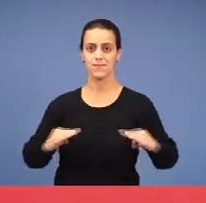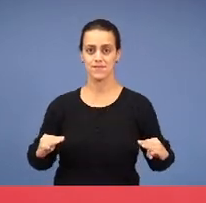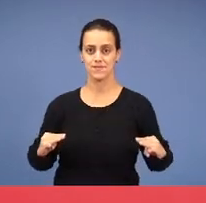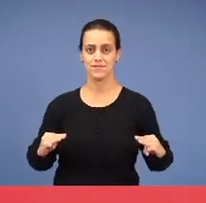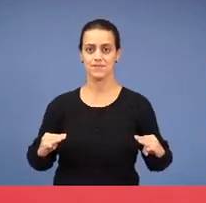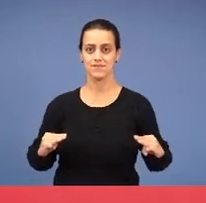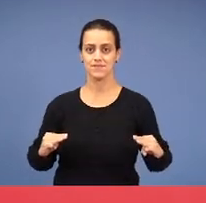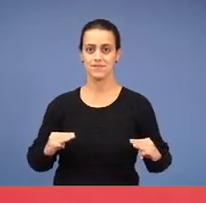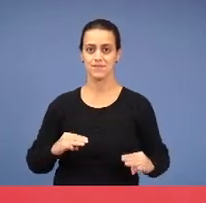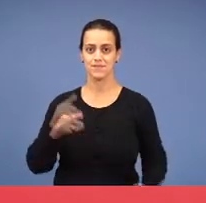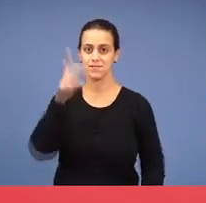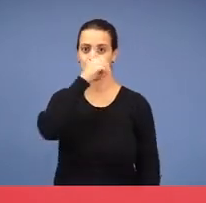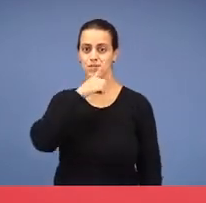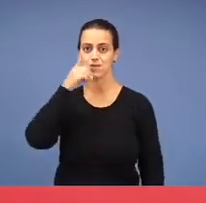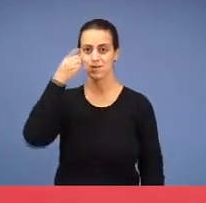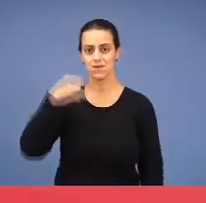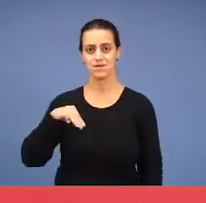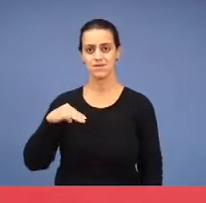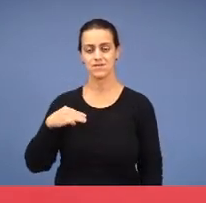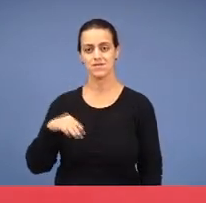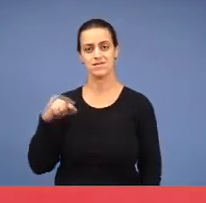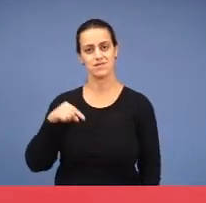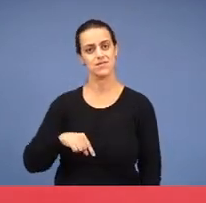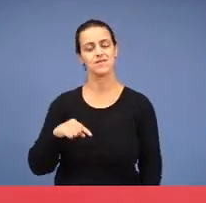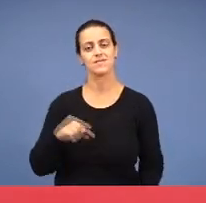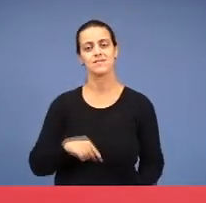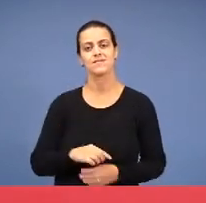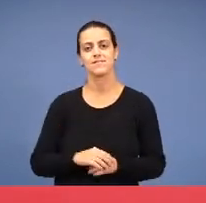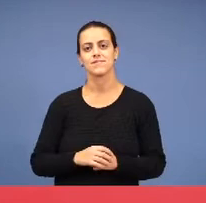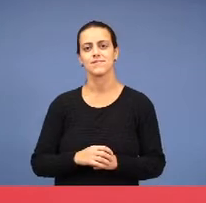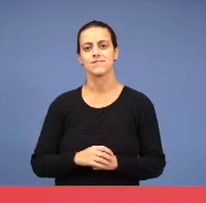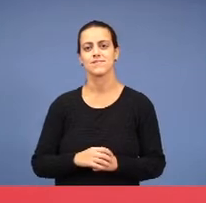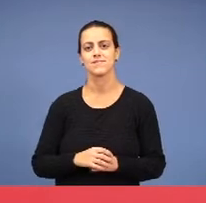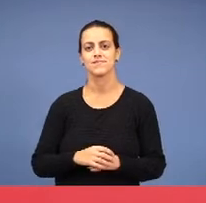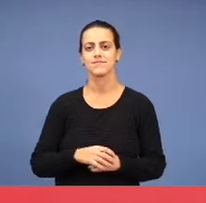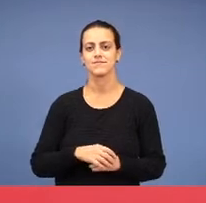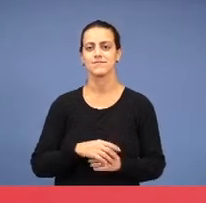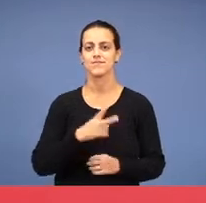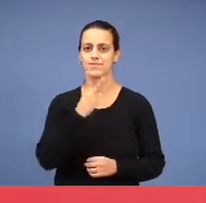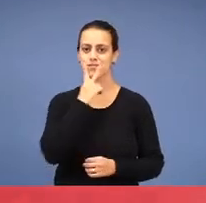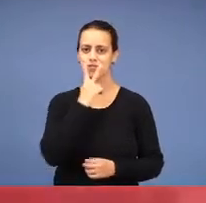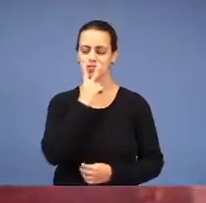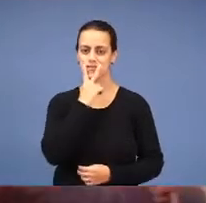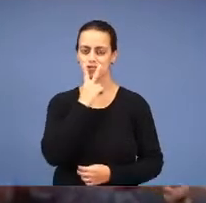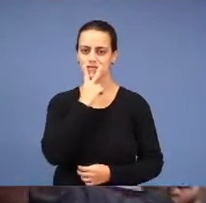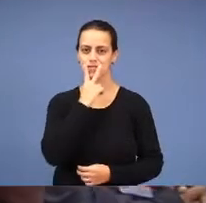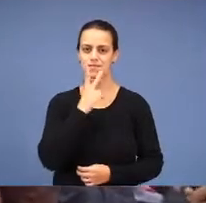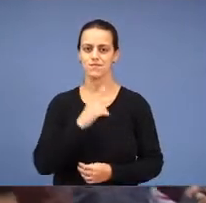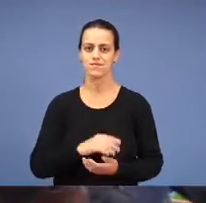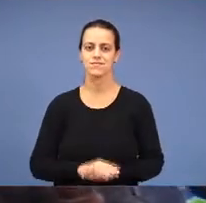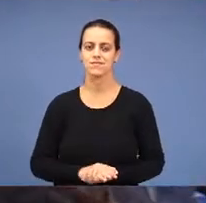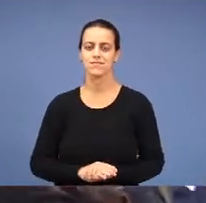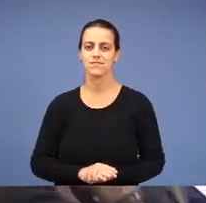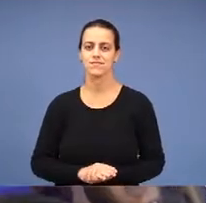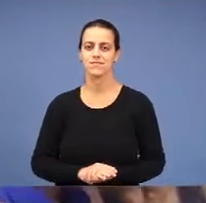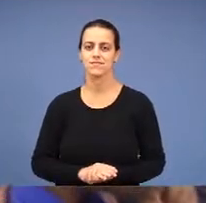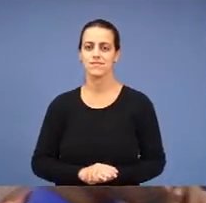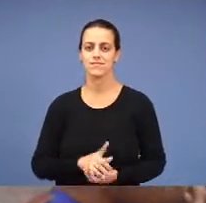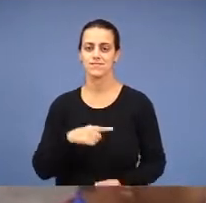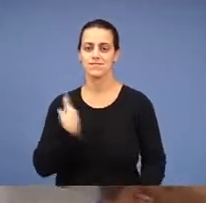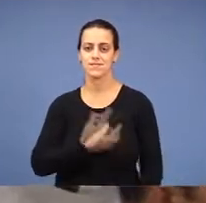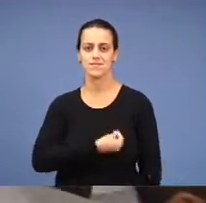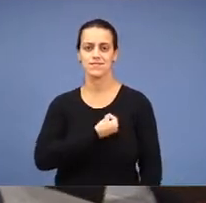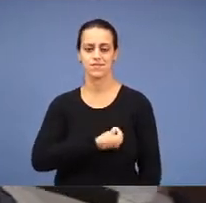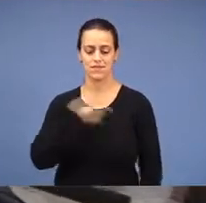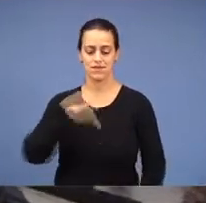da região de Domingos Martins, município de Marechal Floriano, no estado do Espírito Santo, onde estamos aqui com